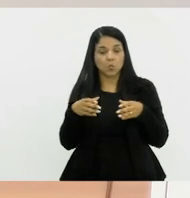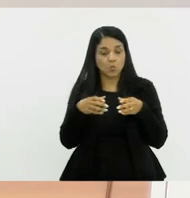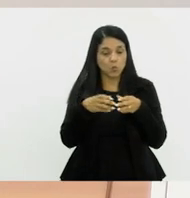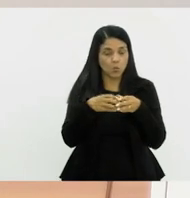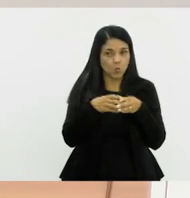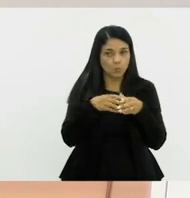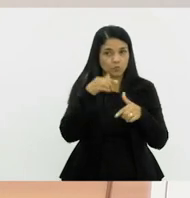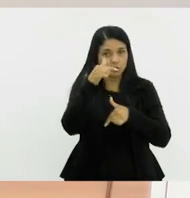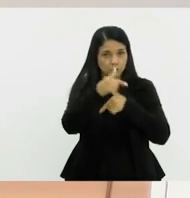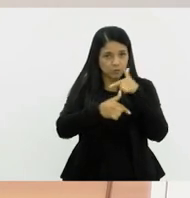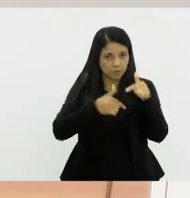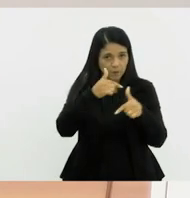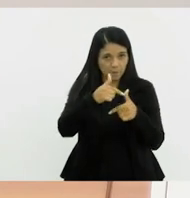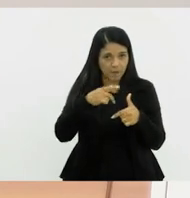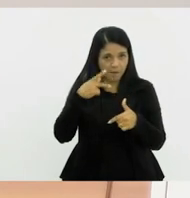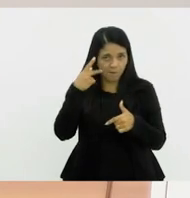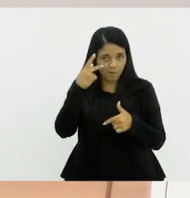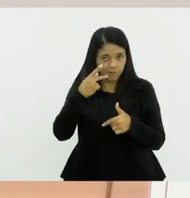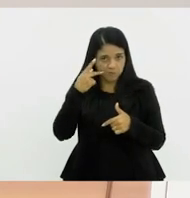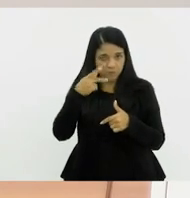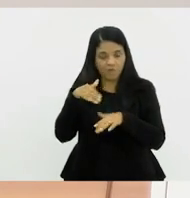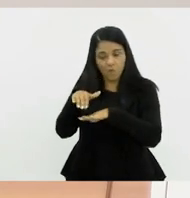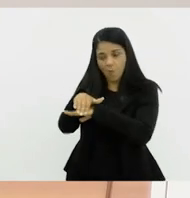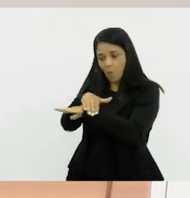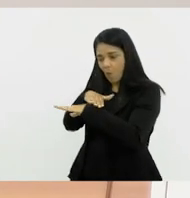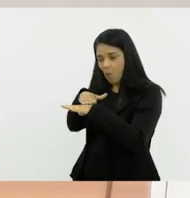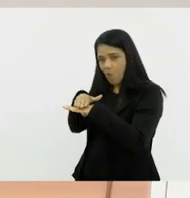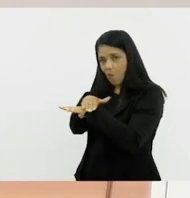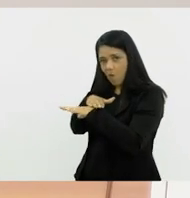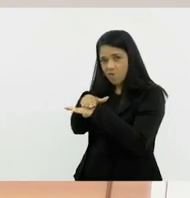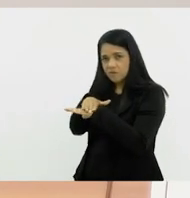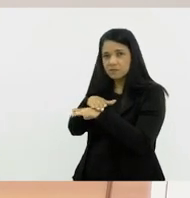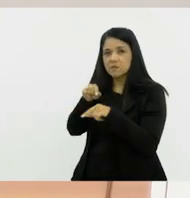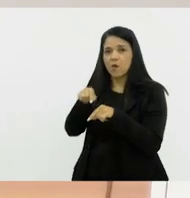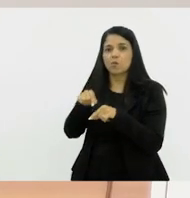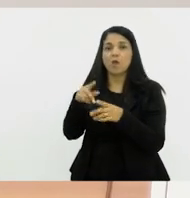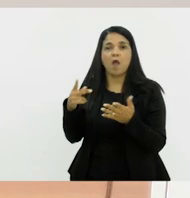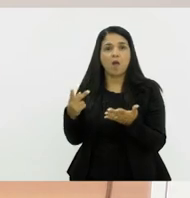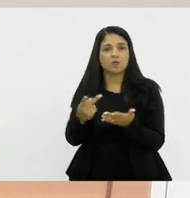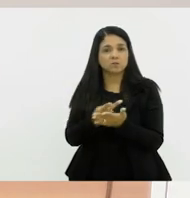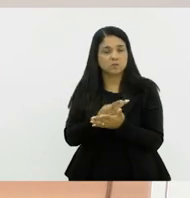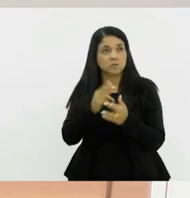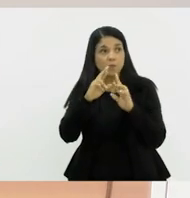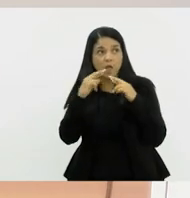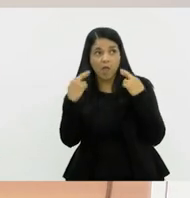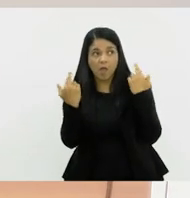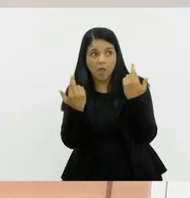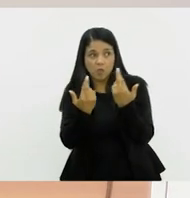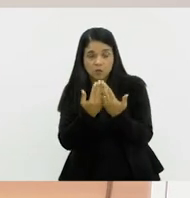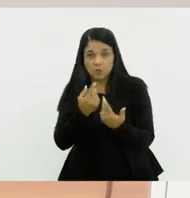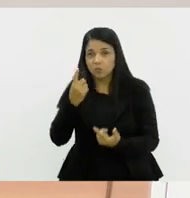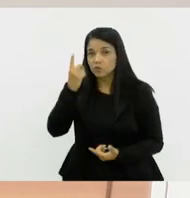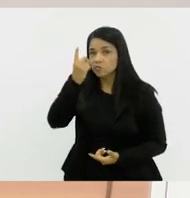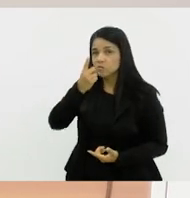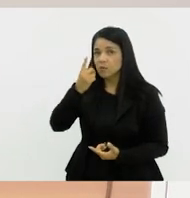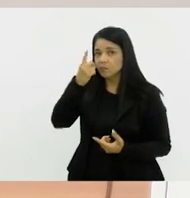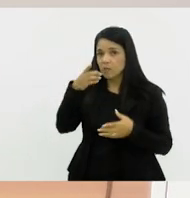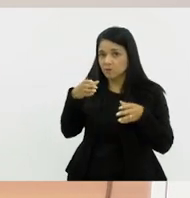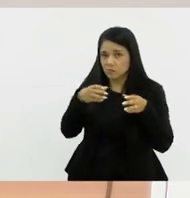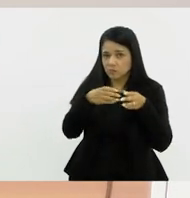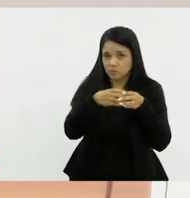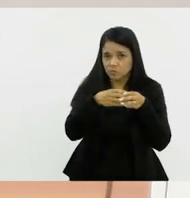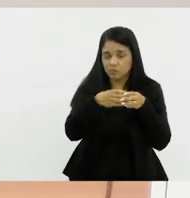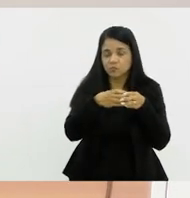parlamentar, eu vou conversar, que está me ocorrendo aqui, uma reunião dos deputados da frente com as